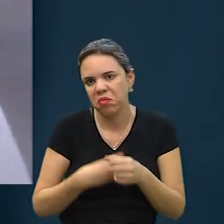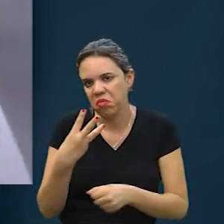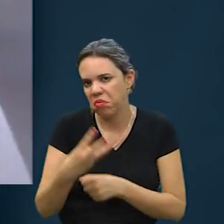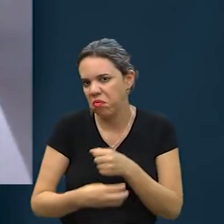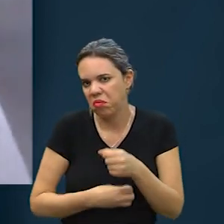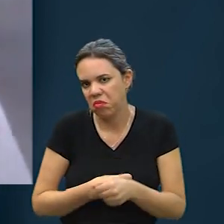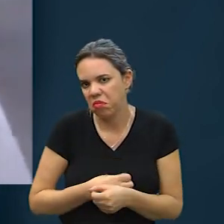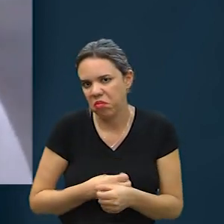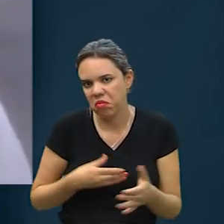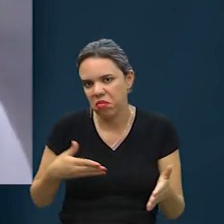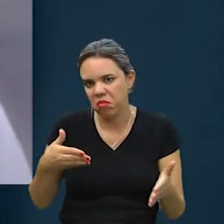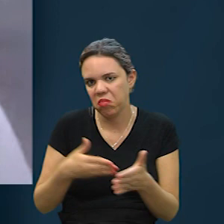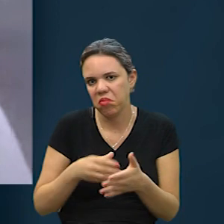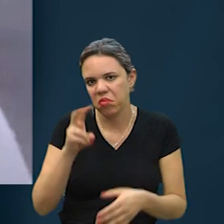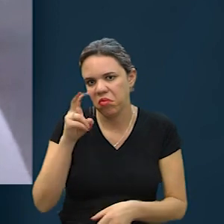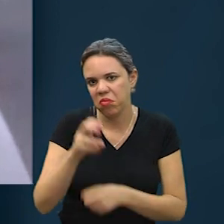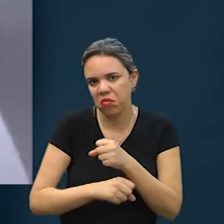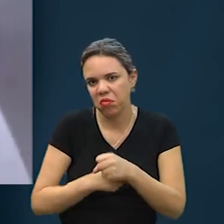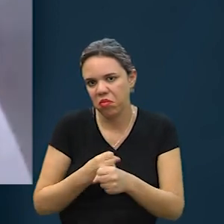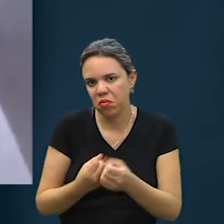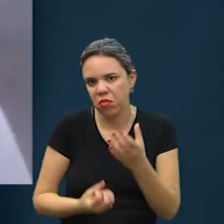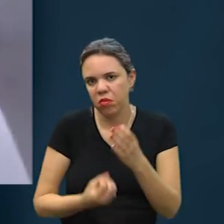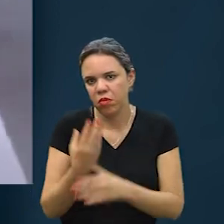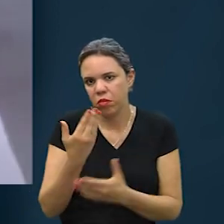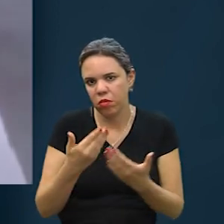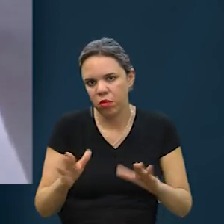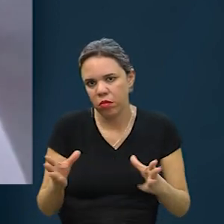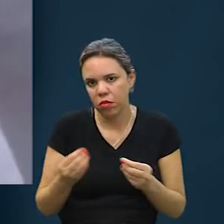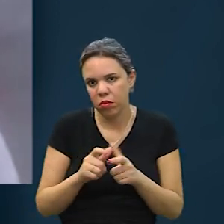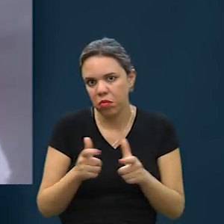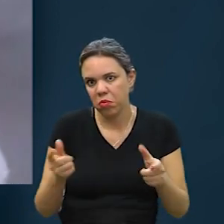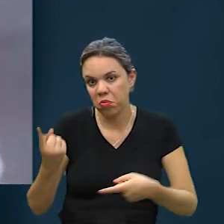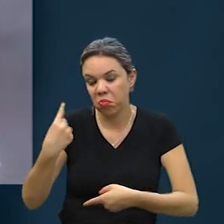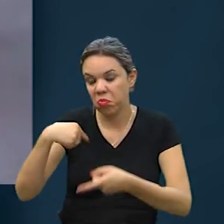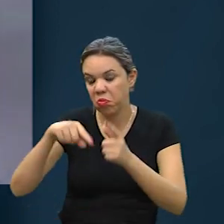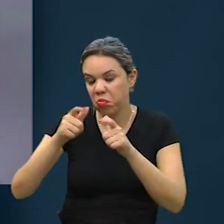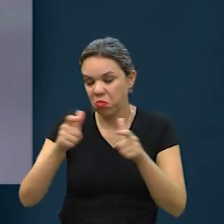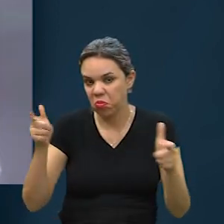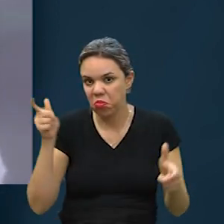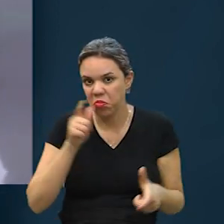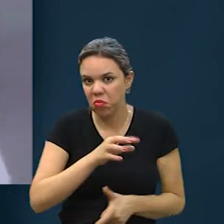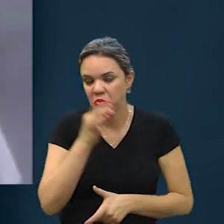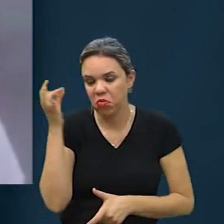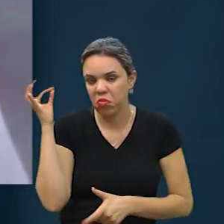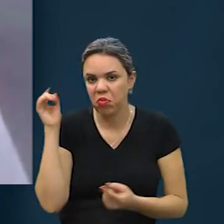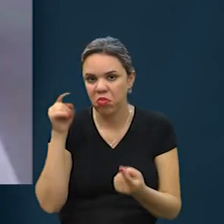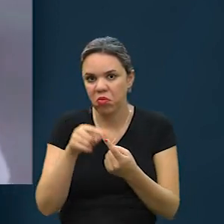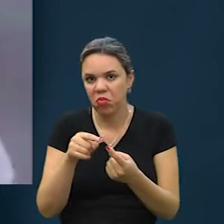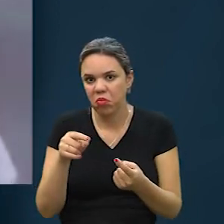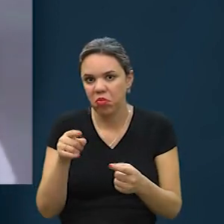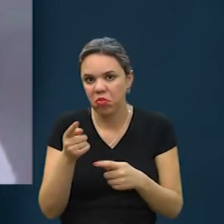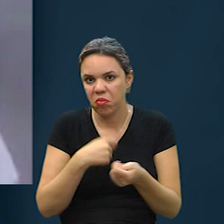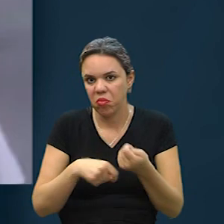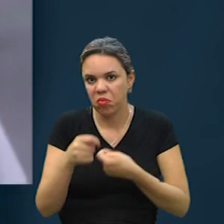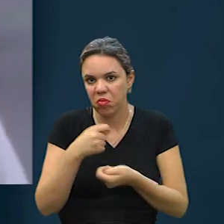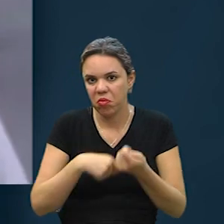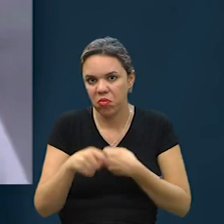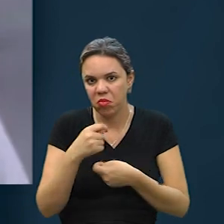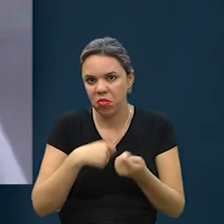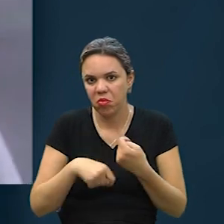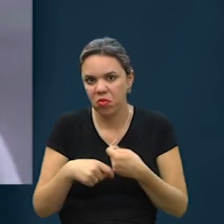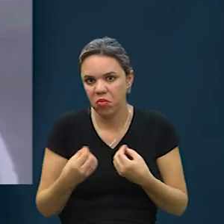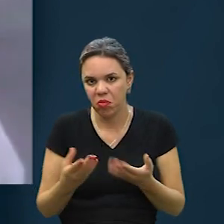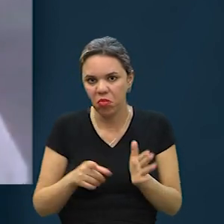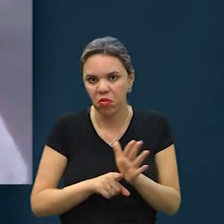2, 3, no máximo 5 anos, vai haver uma guinada no sentido desse mercado,